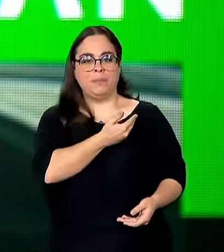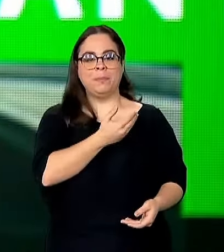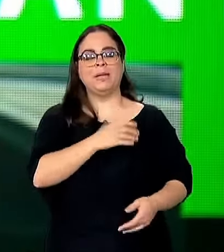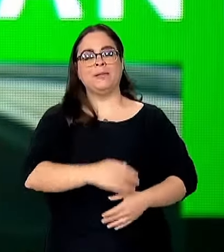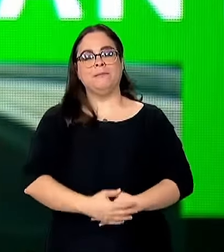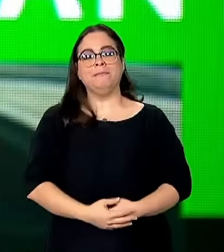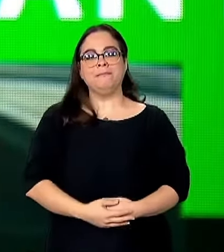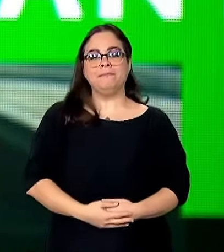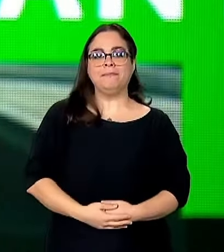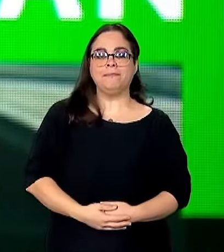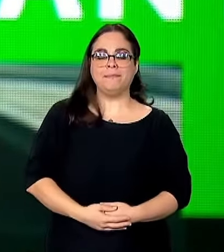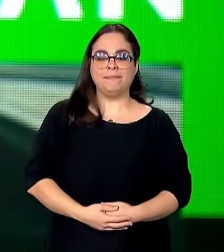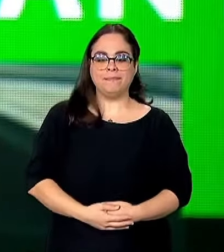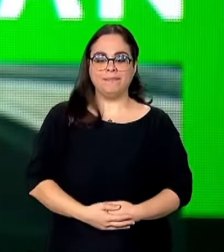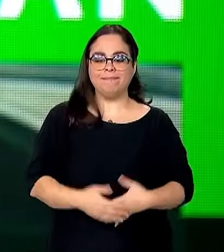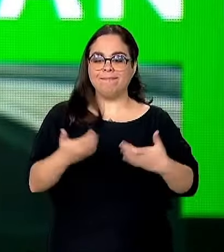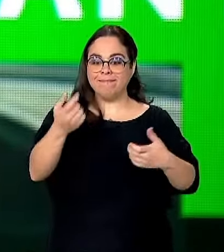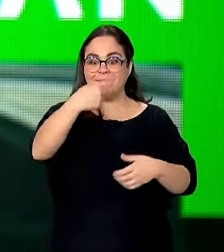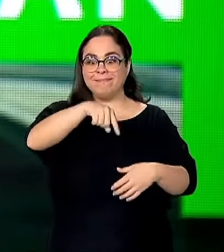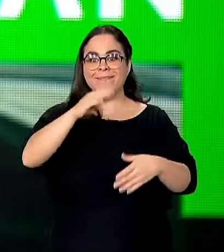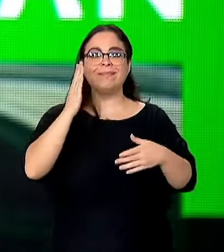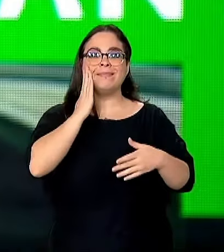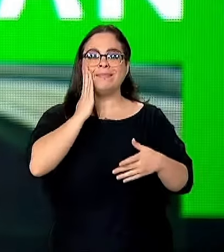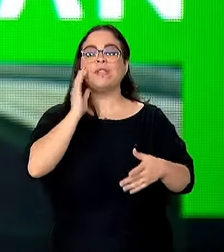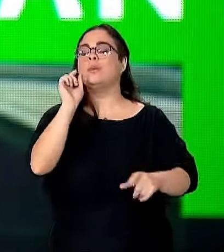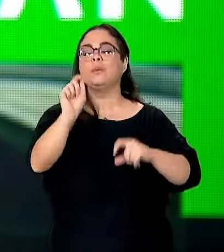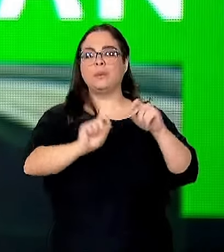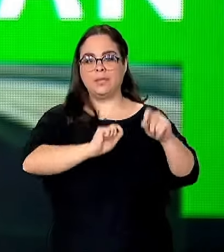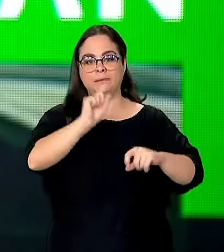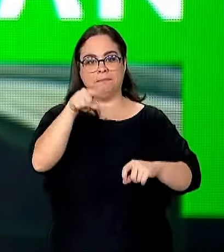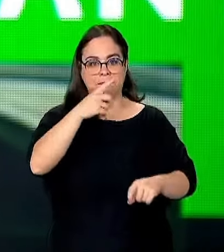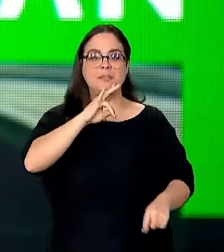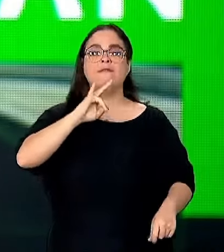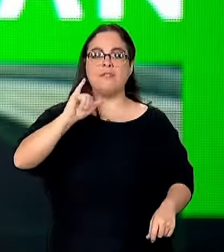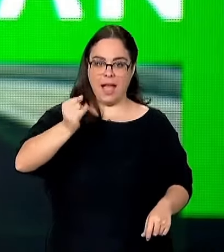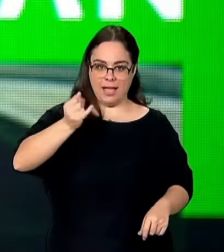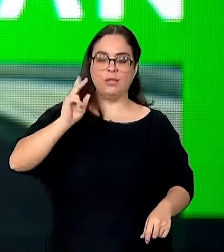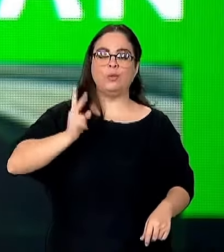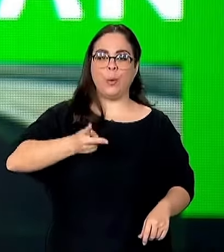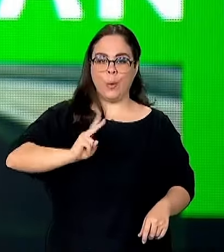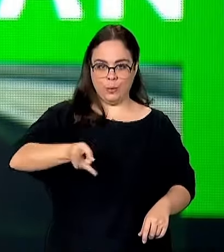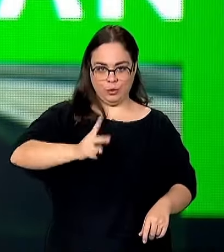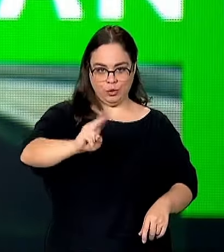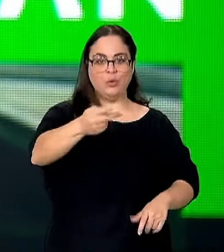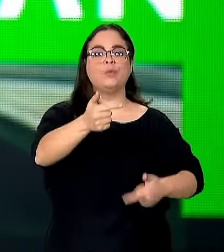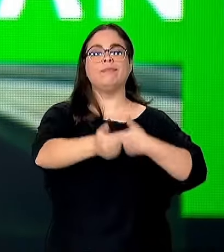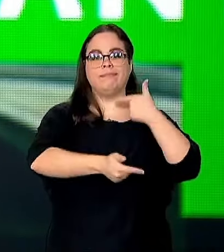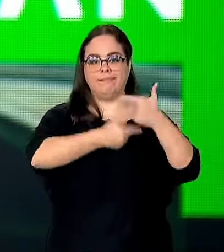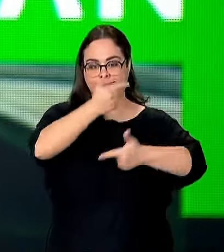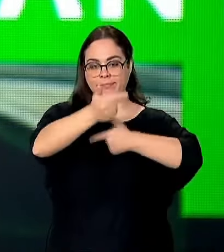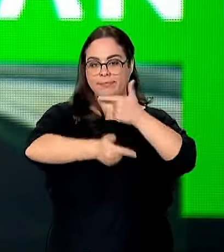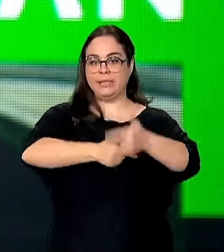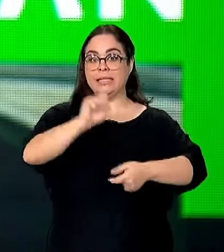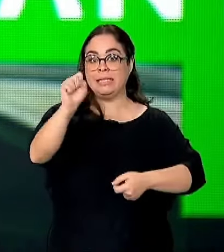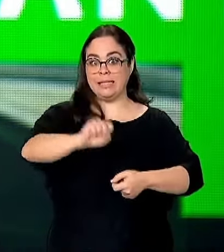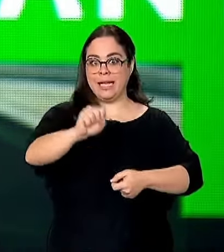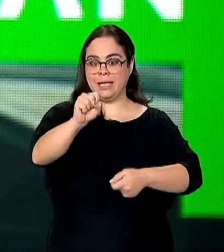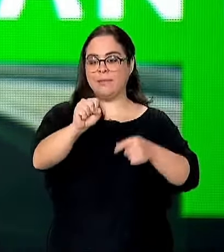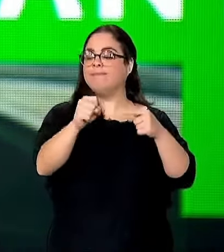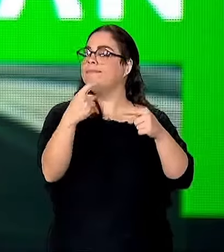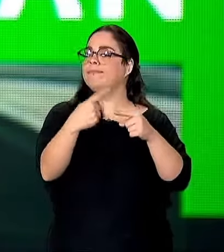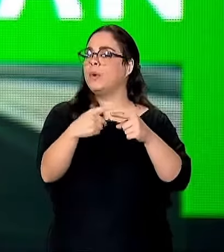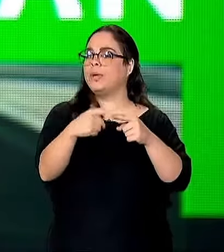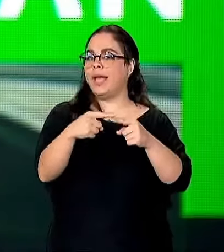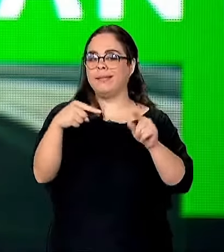Eu só queria que vocês soubessem o seguinte, a gente vai continuar trabalhando. Porque a única razão pela